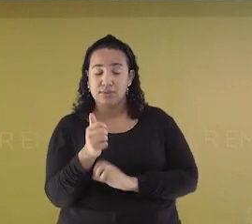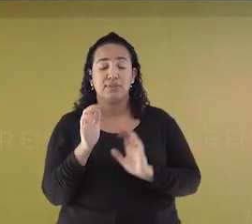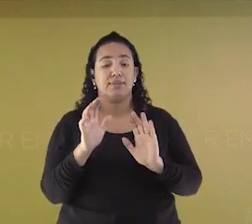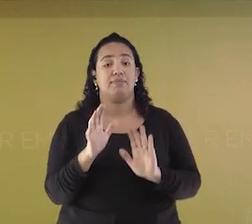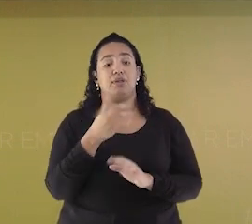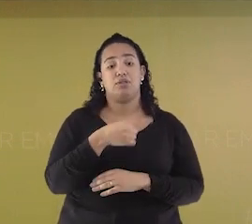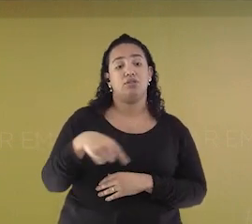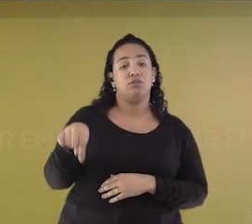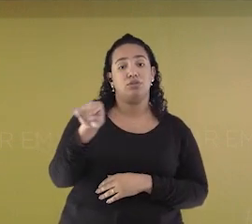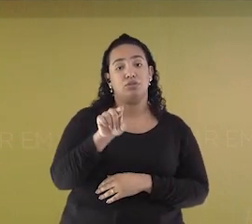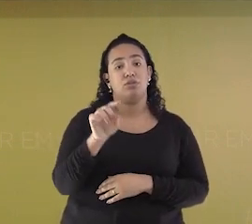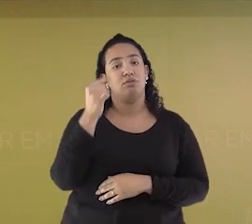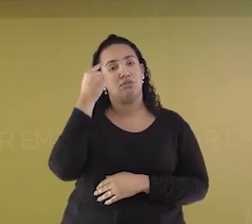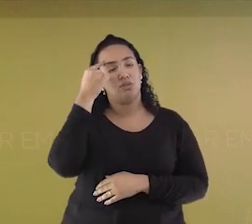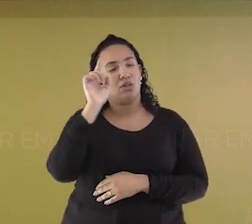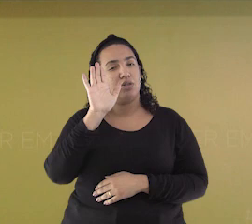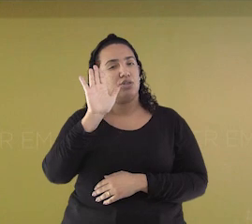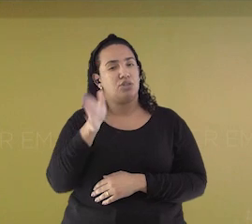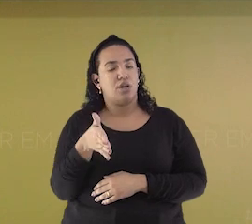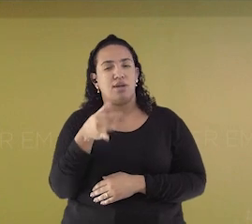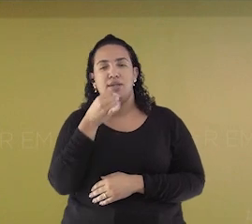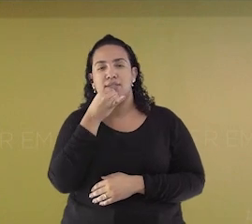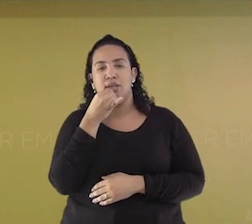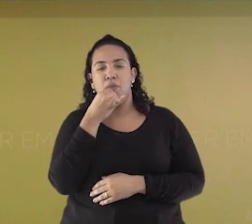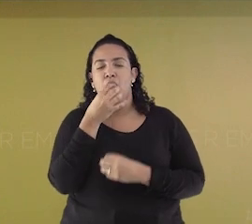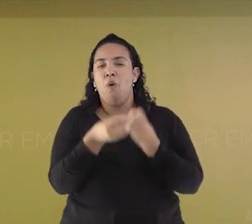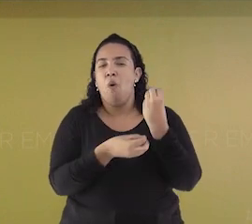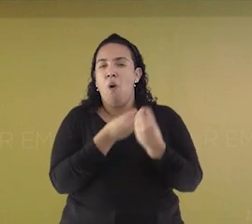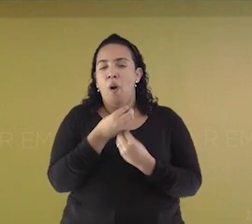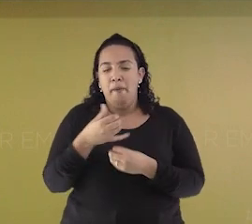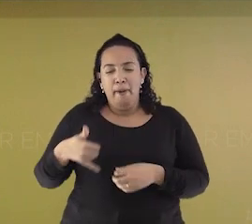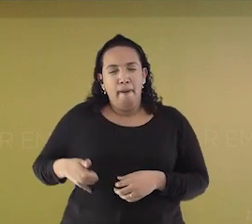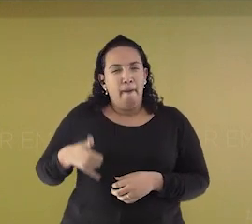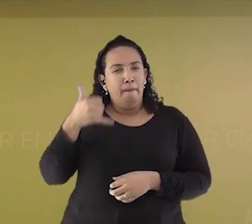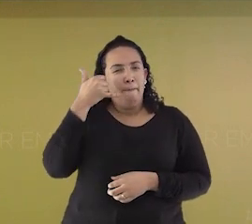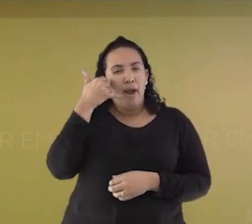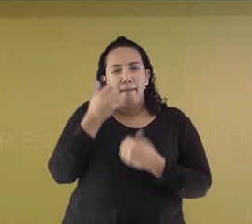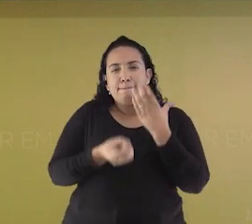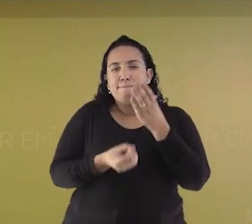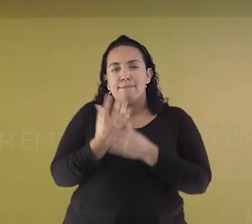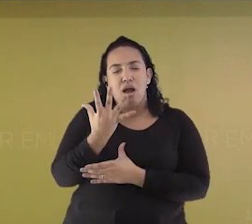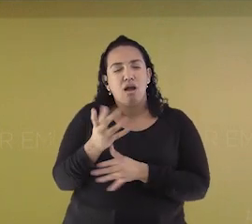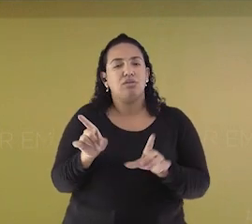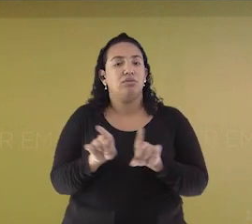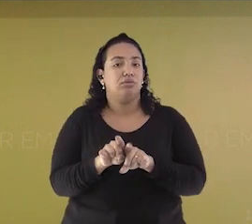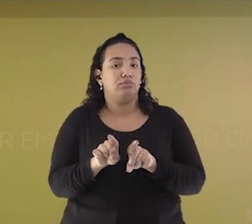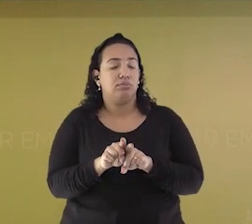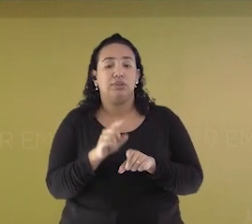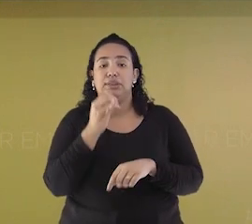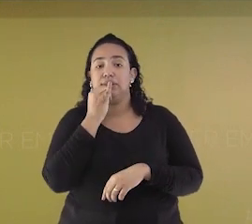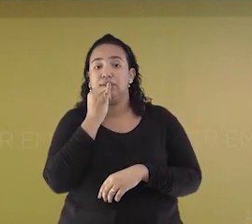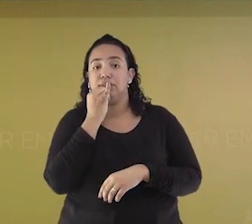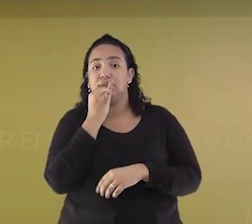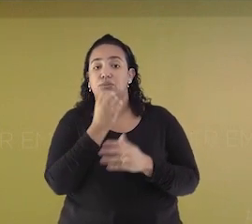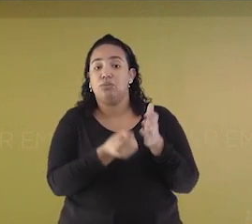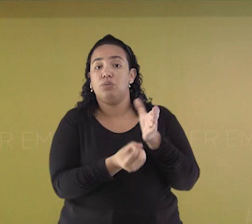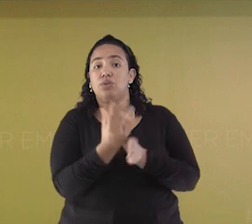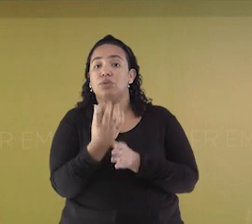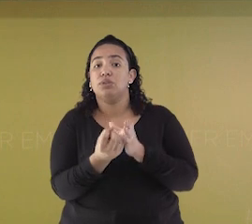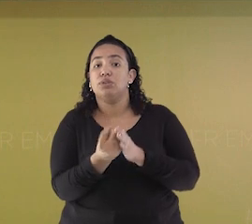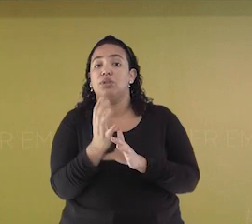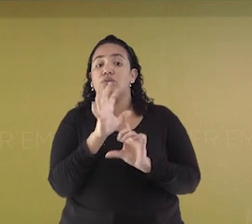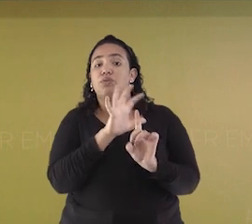para ter uma ideia de como e do que é feito um aparelho celular, bem como os impactos de fabricação